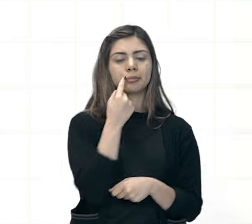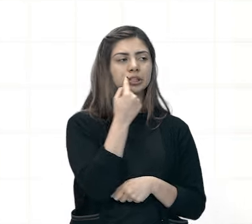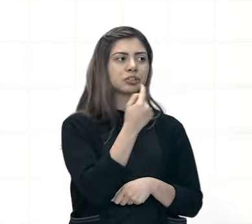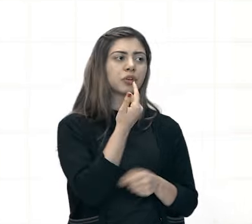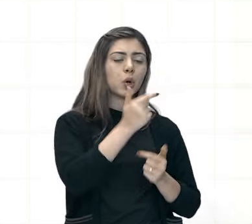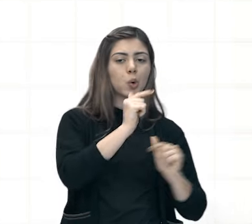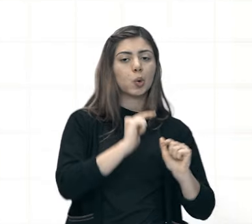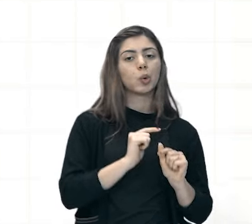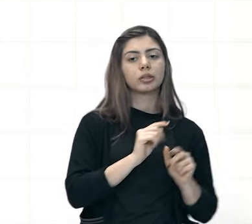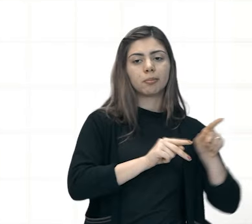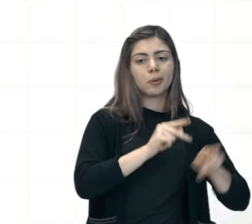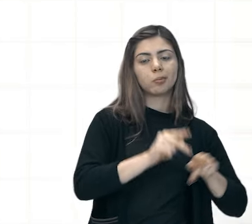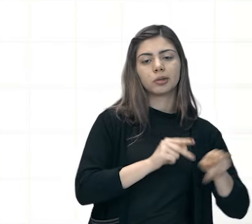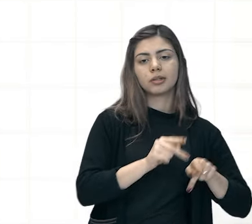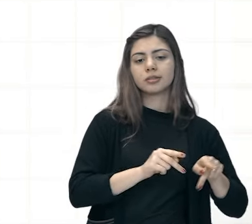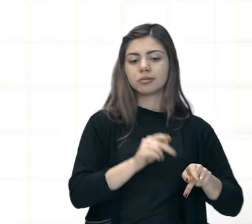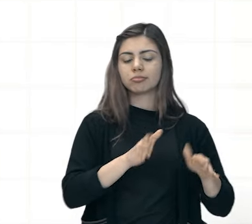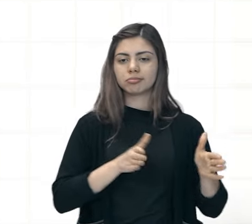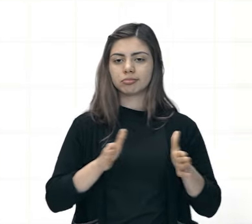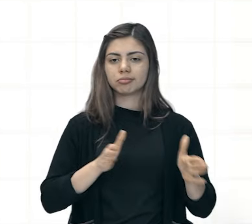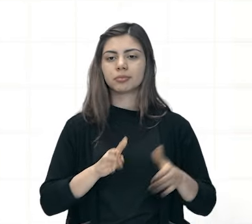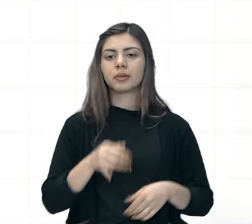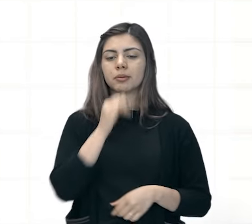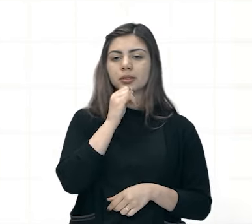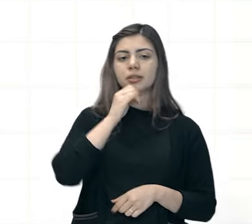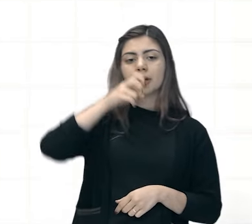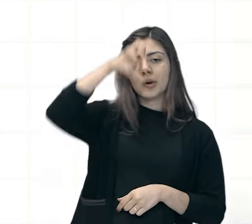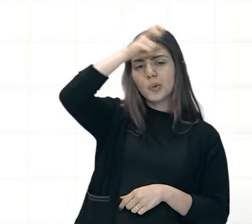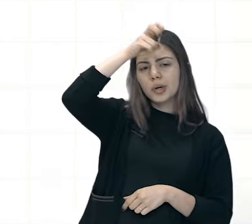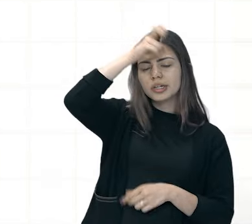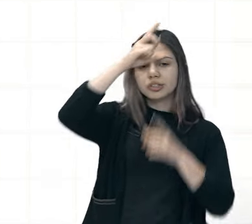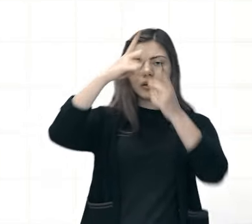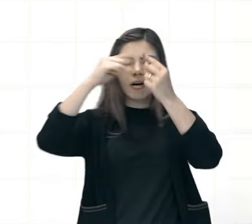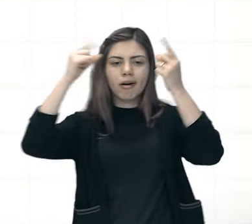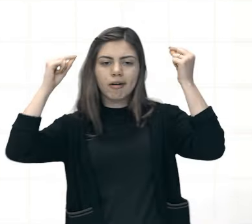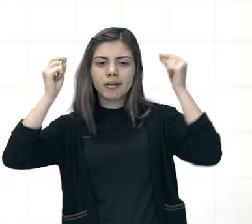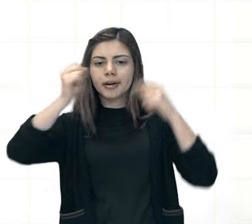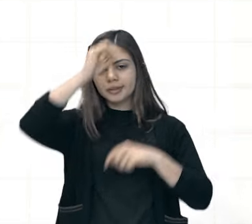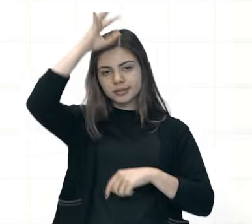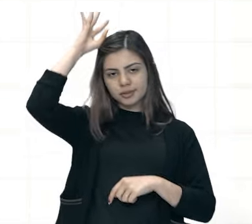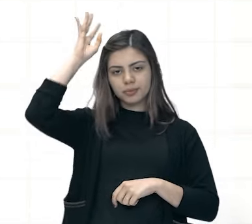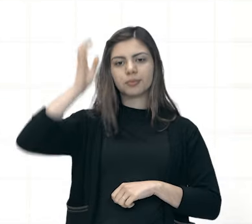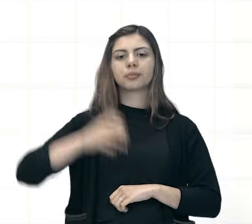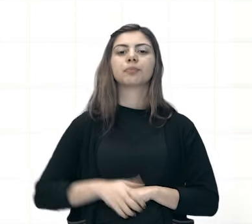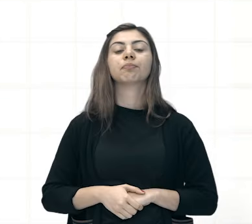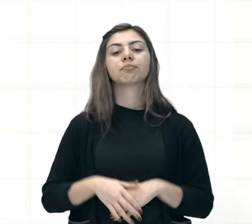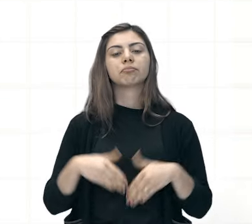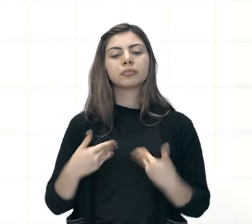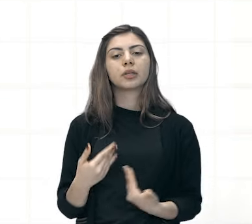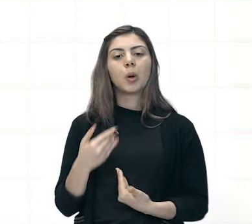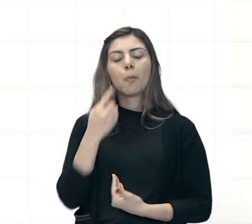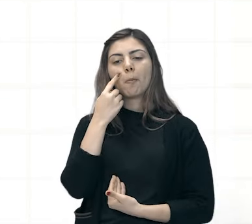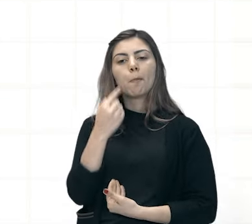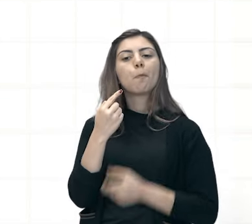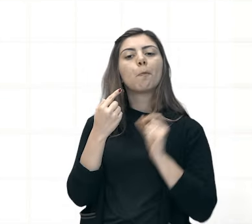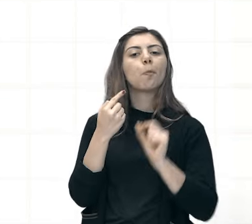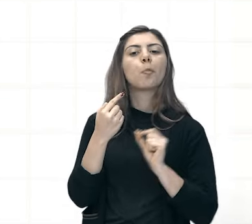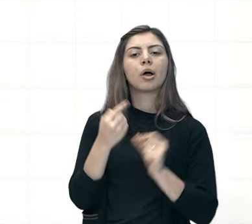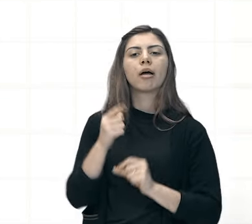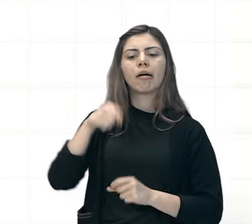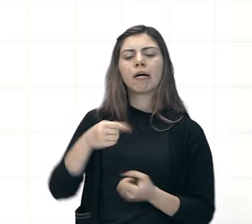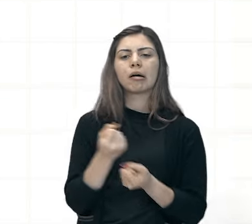civilizações mais influentes da época, como o Egito, na Grécia e em Roma. E isso mostra que a escravidão era